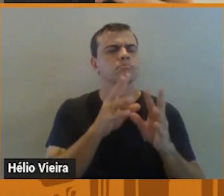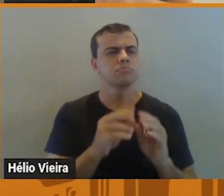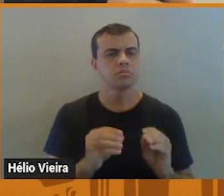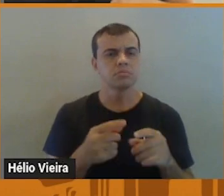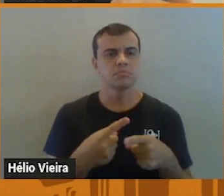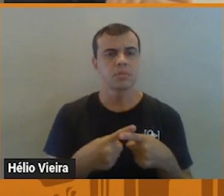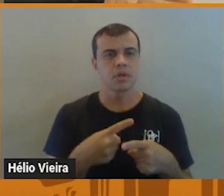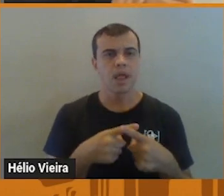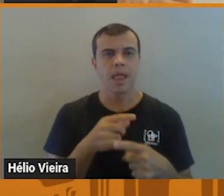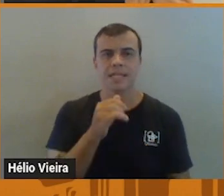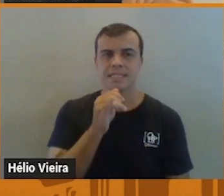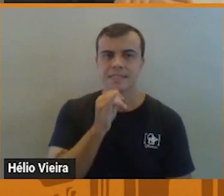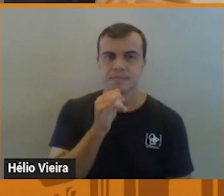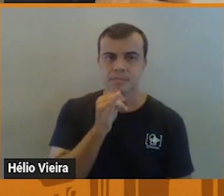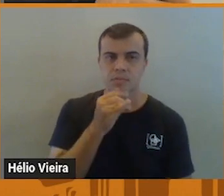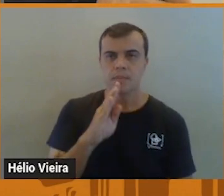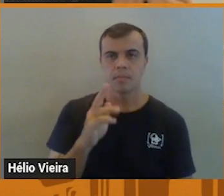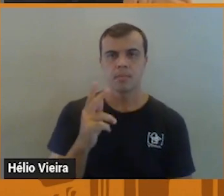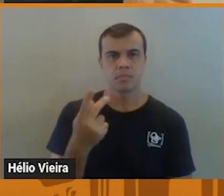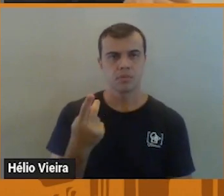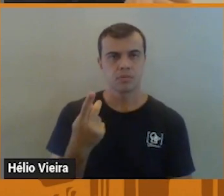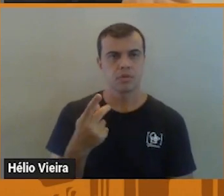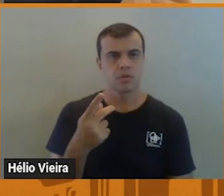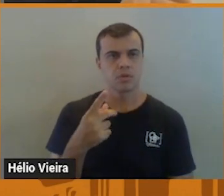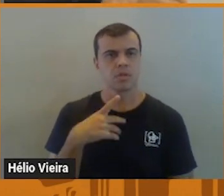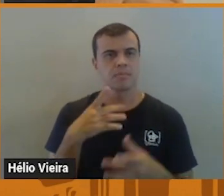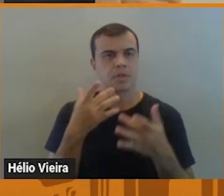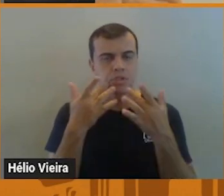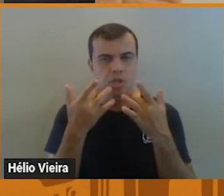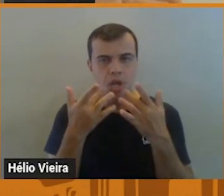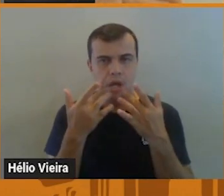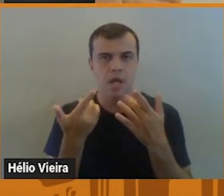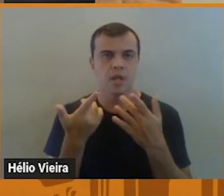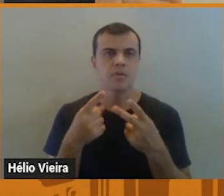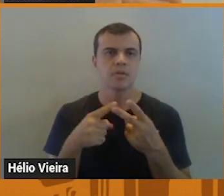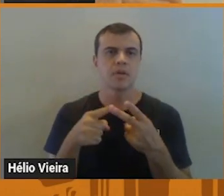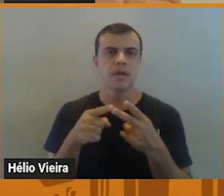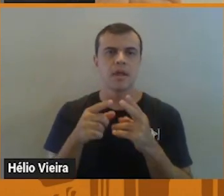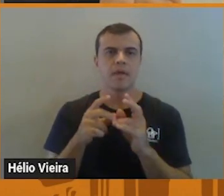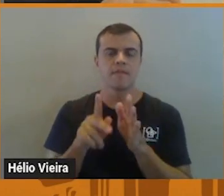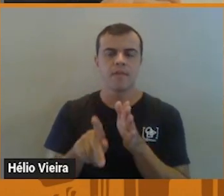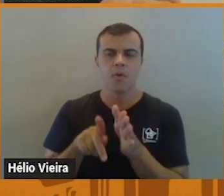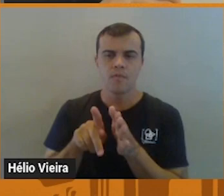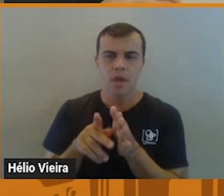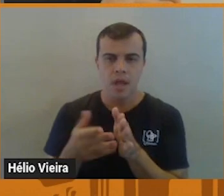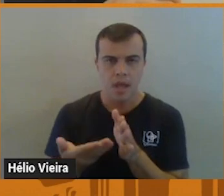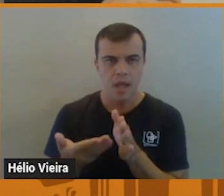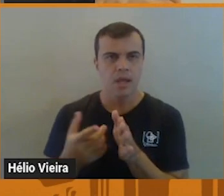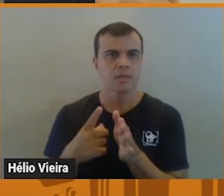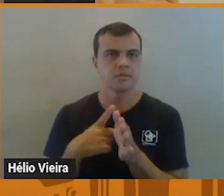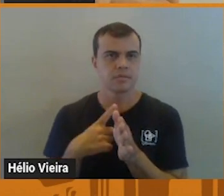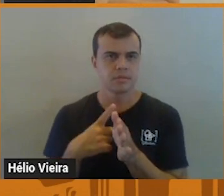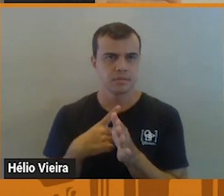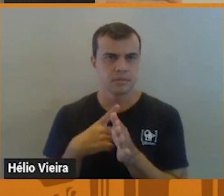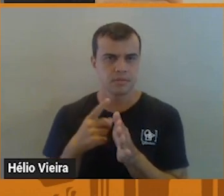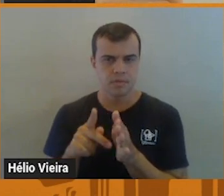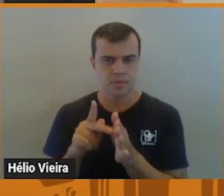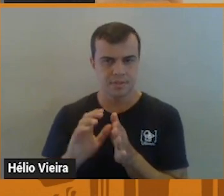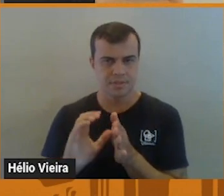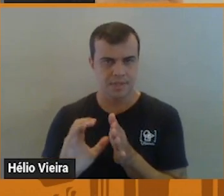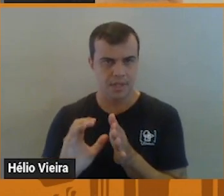Um exemplo, no caso de Belo Horizonte, Teatro Municipal, a primeira estação ferroviária, a primeira estação